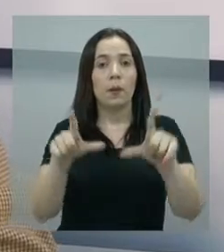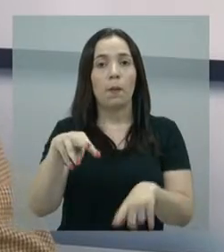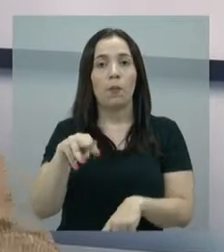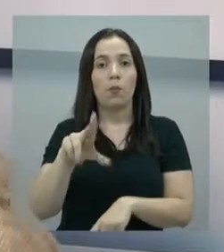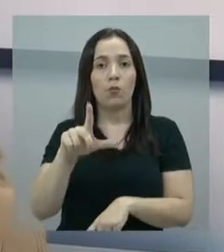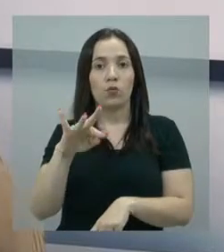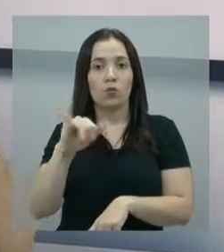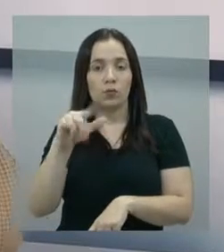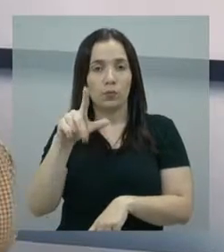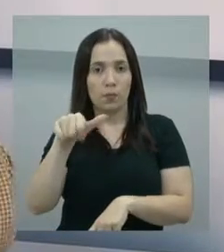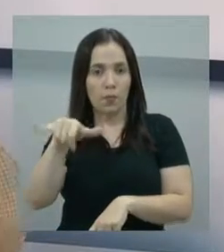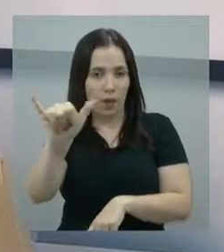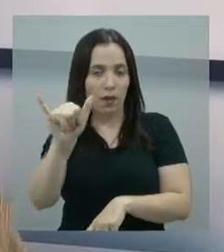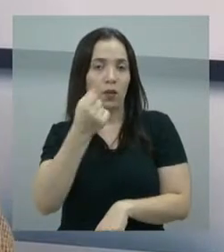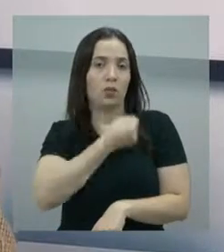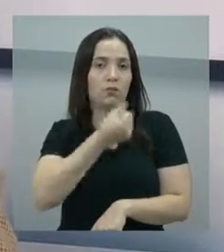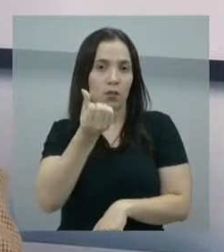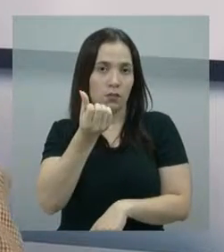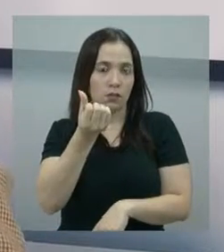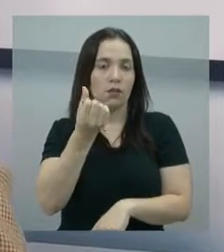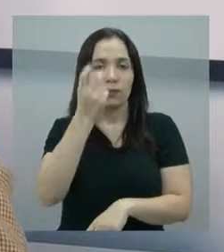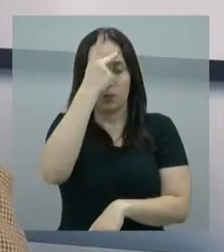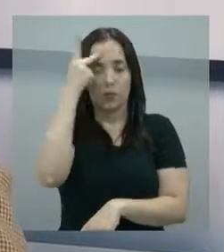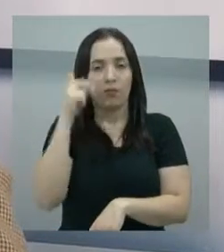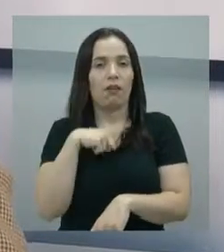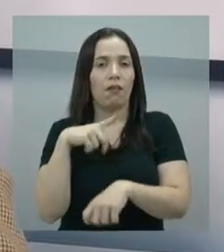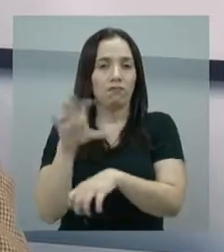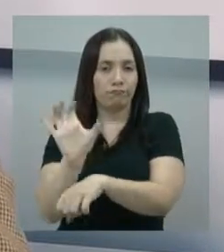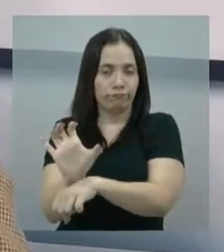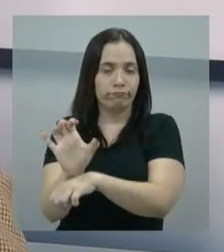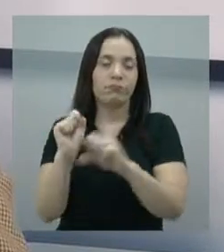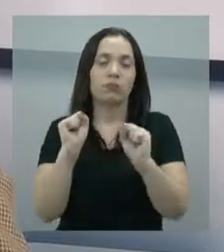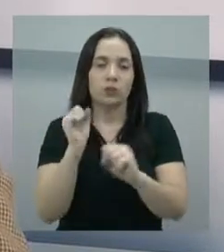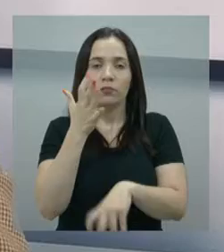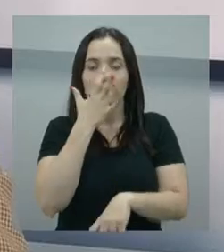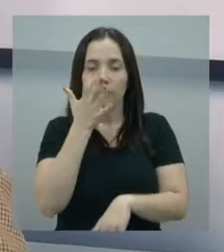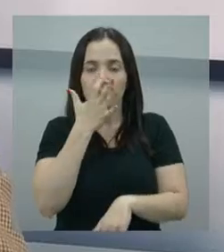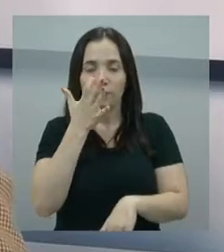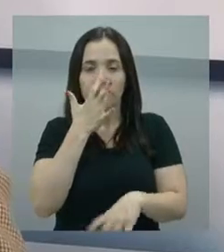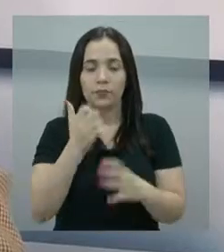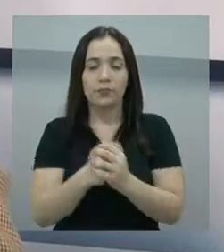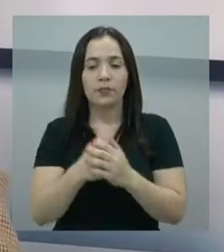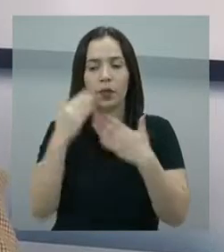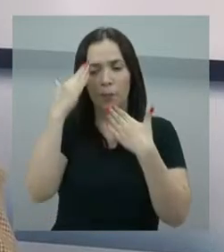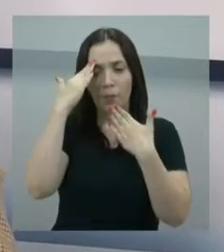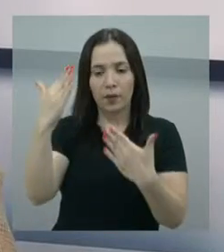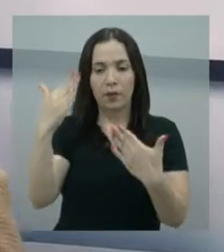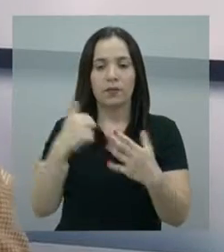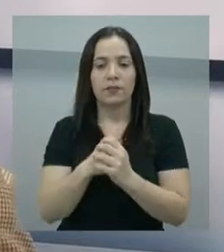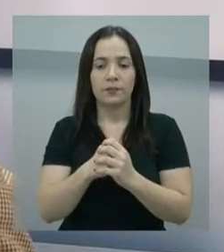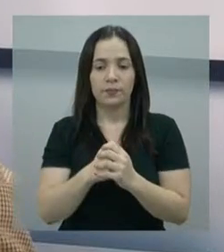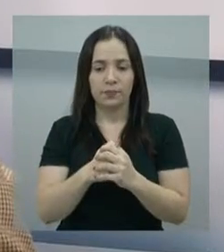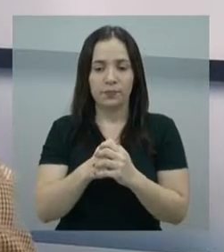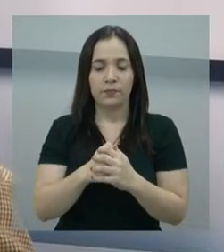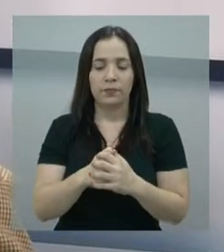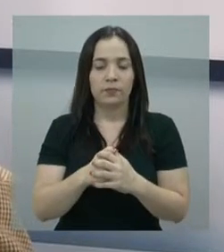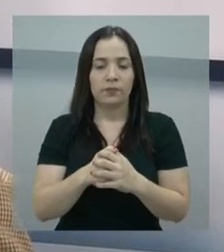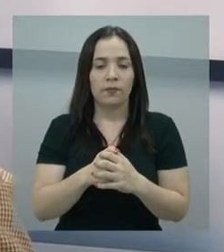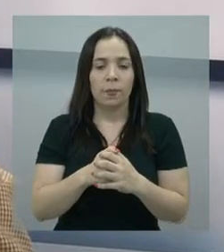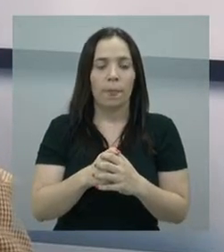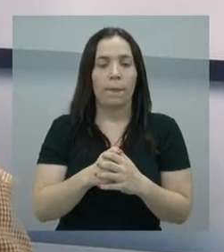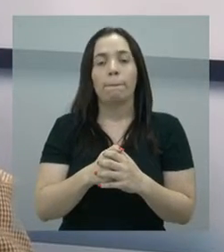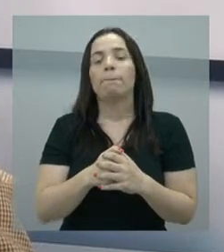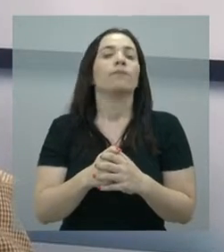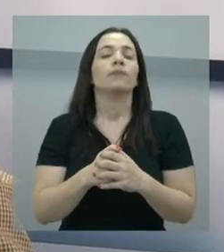6, quem tem TV fechada assiste também esse programa, tanto no canal aberto como no canal fechado, na Multiplay, canal 6. Obrigado, turma aí, obrigado pela lembrança. Olha,